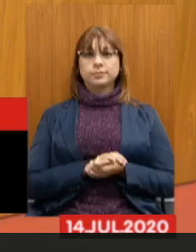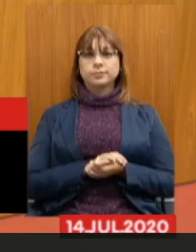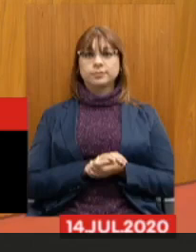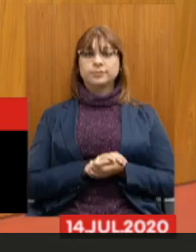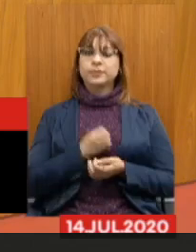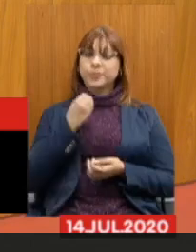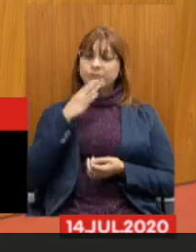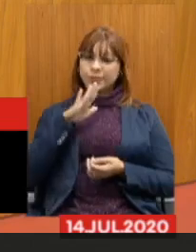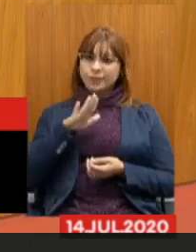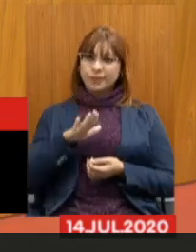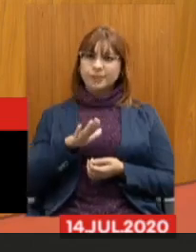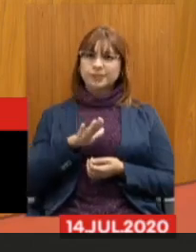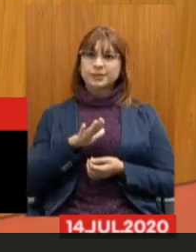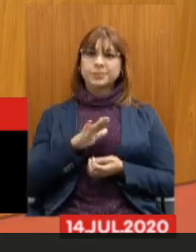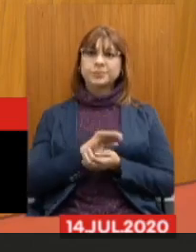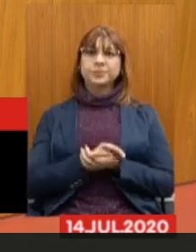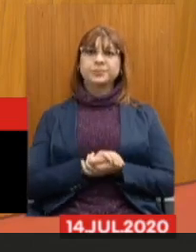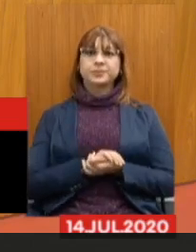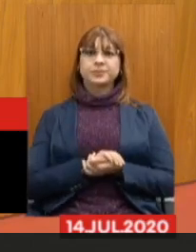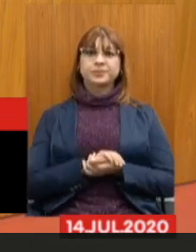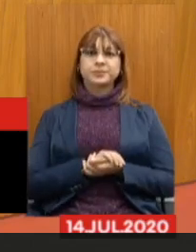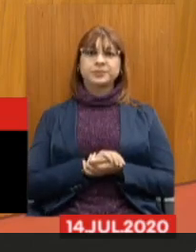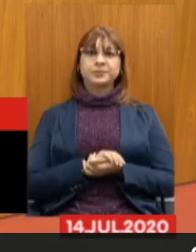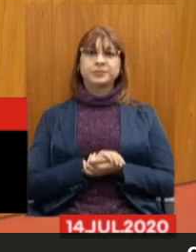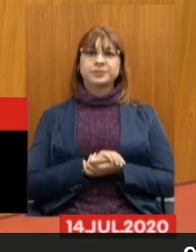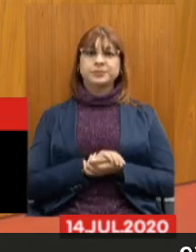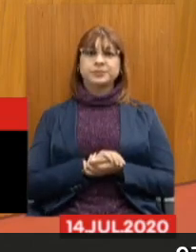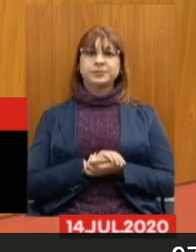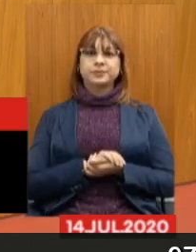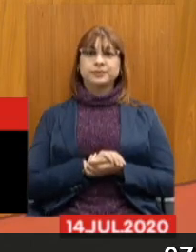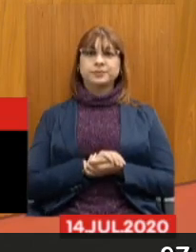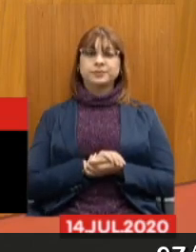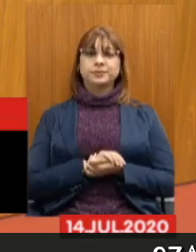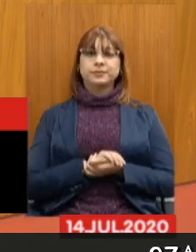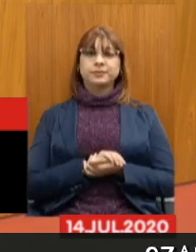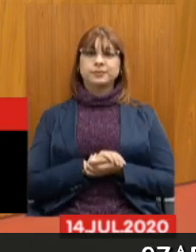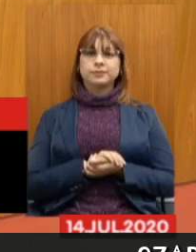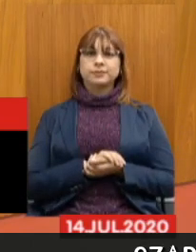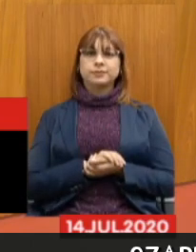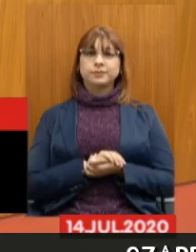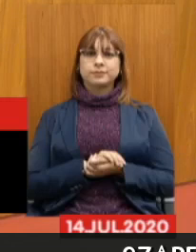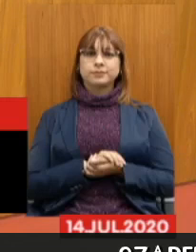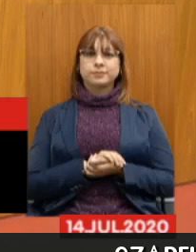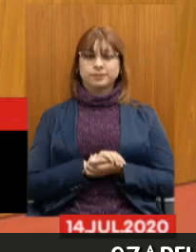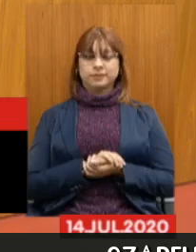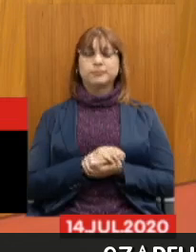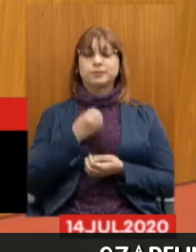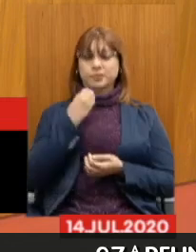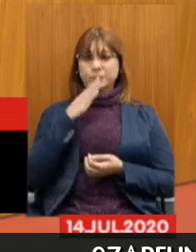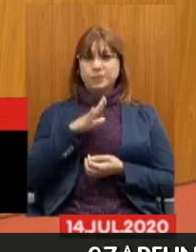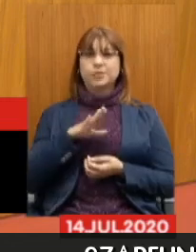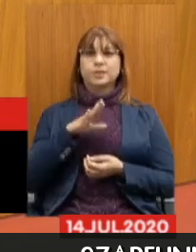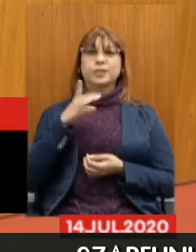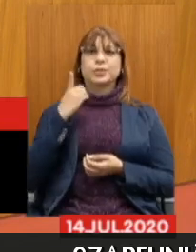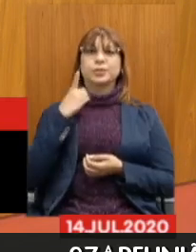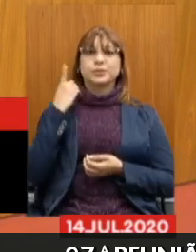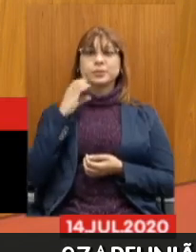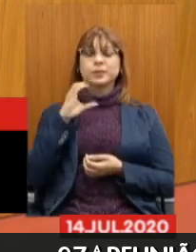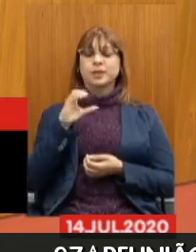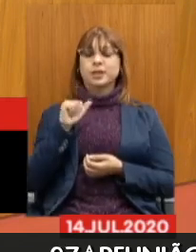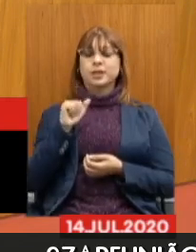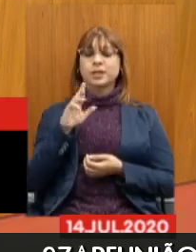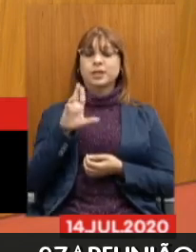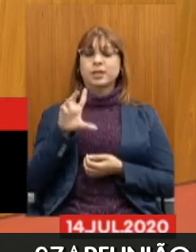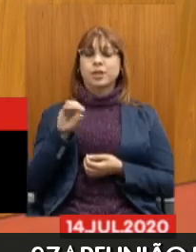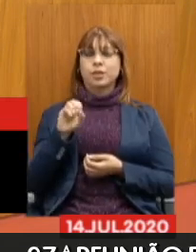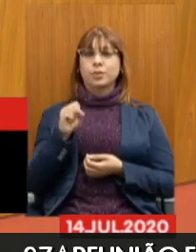Boa tarde, deputado. Boa tarde, deputada Beatriz Cerqueira. Boa tarde, deputado Carlos Henrique. Boa